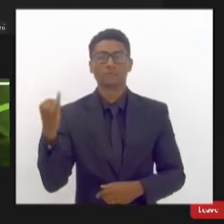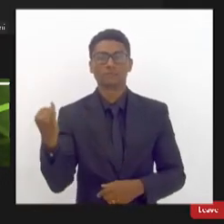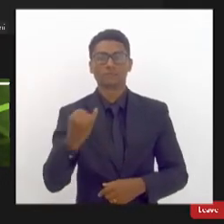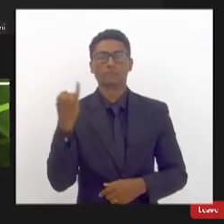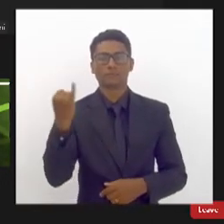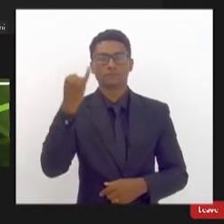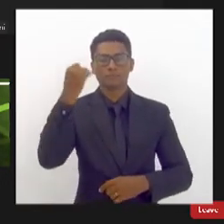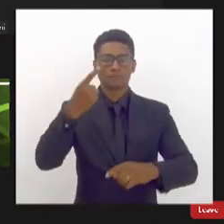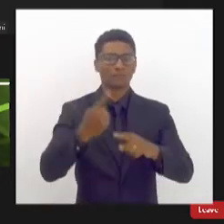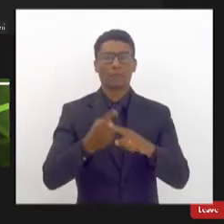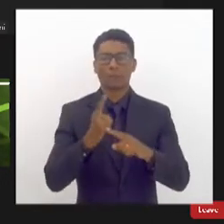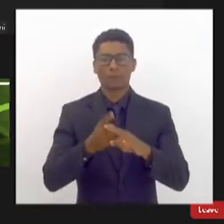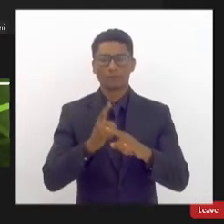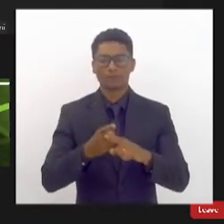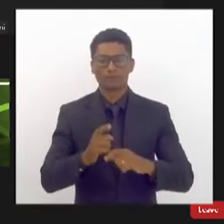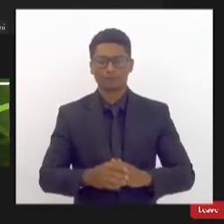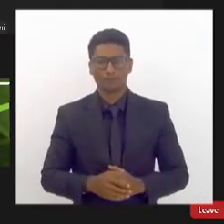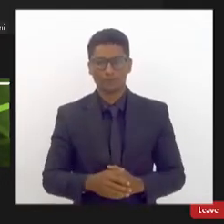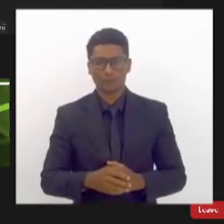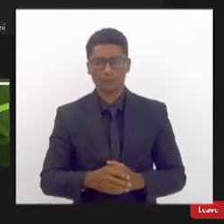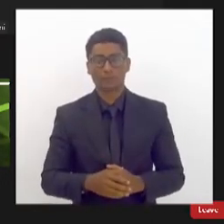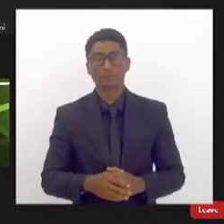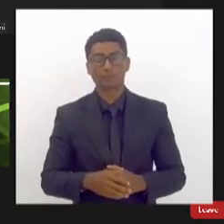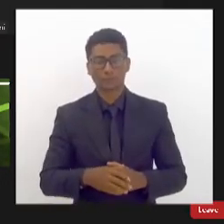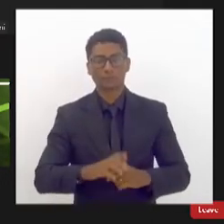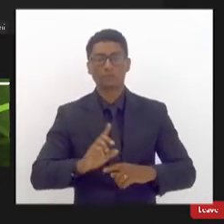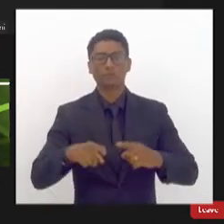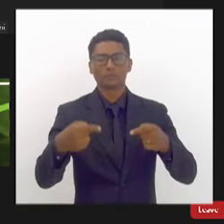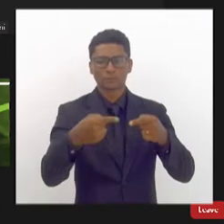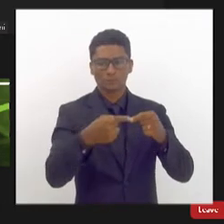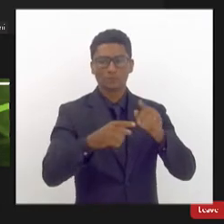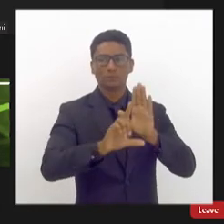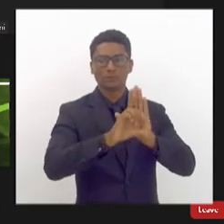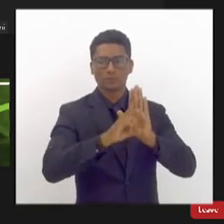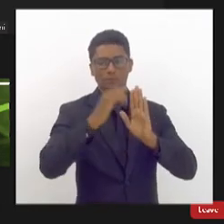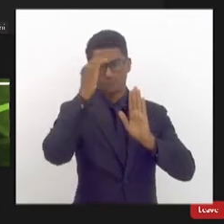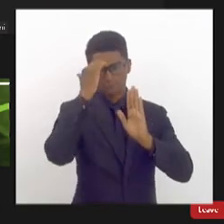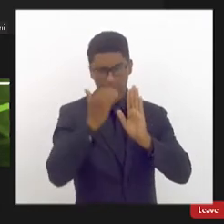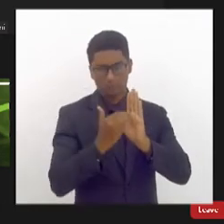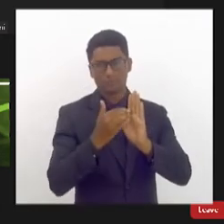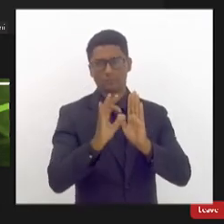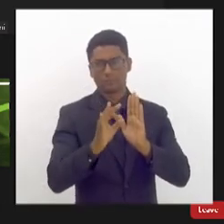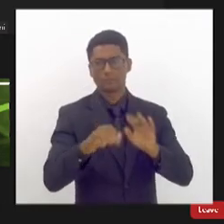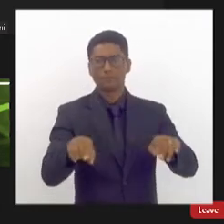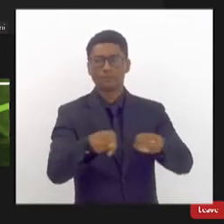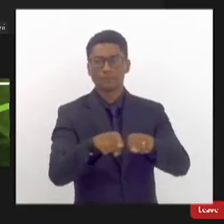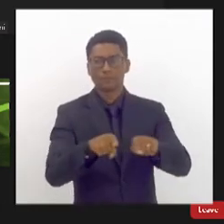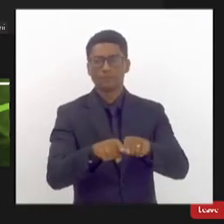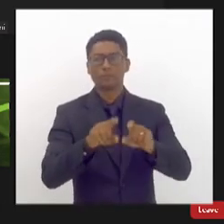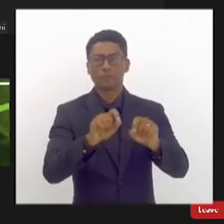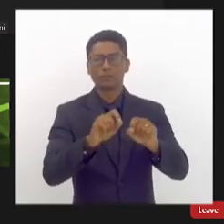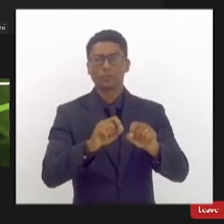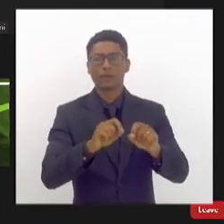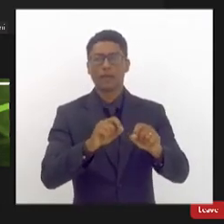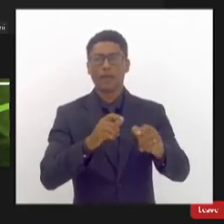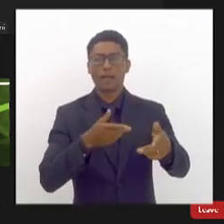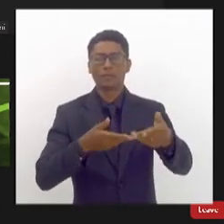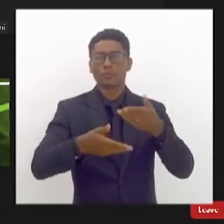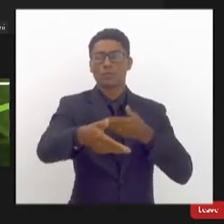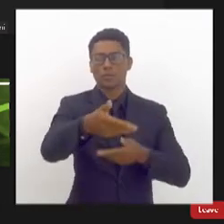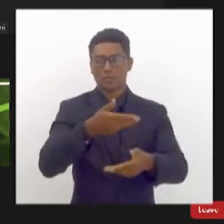importante porque não só por uma questão legal, como foi dito aqui, mas aproximação entre